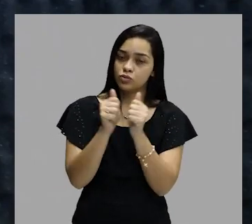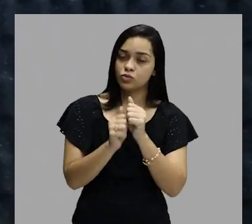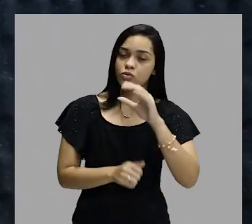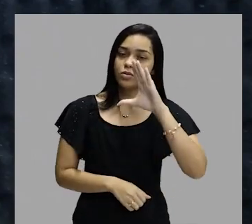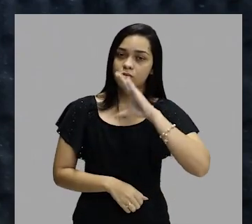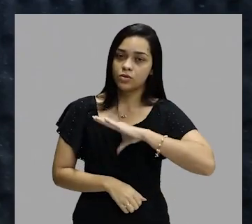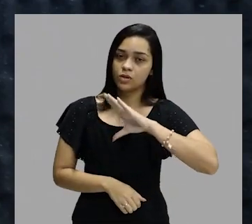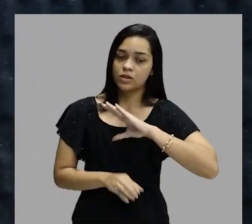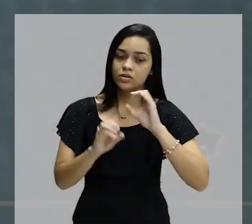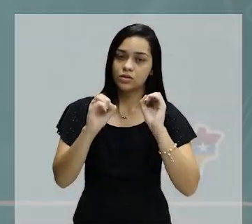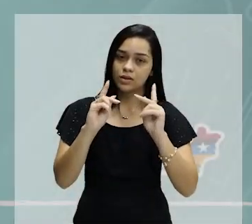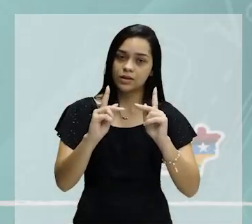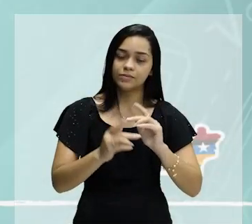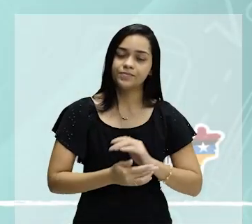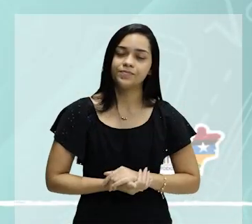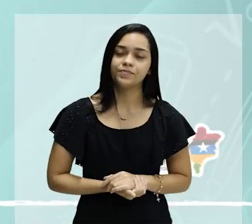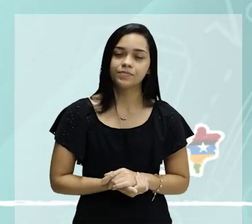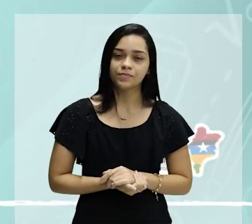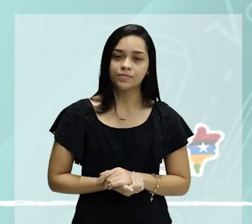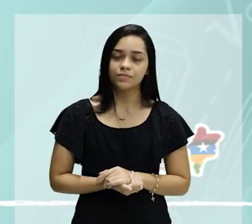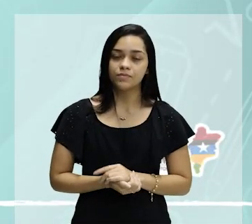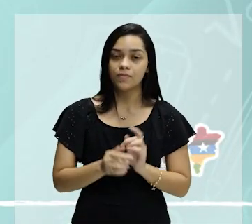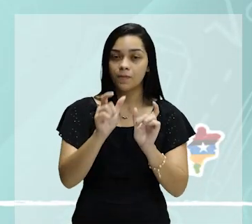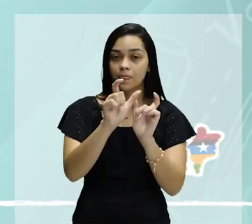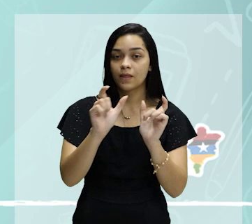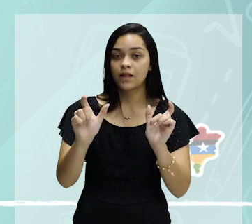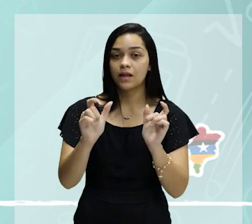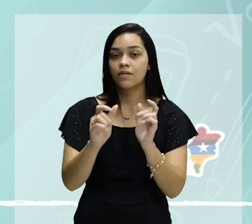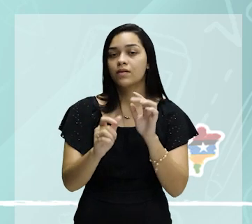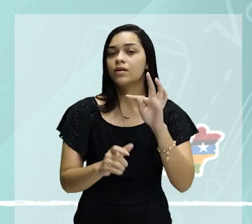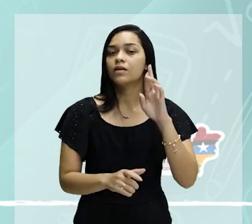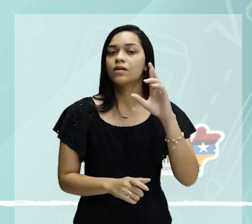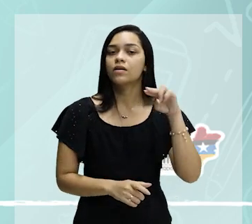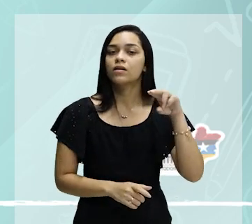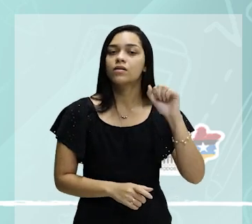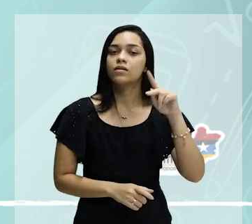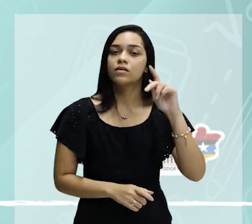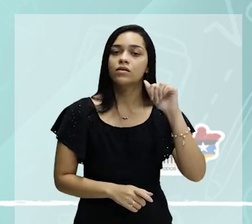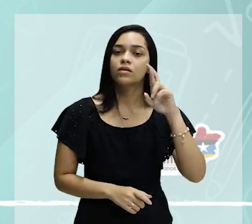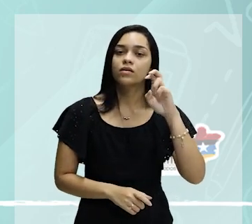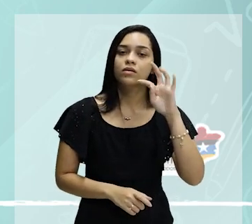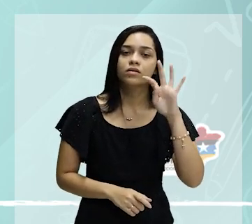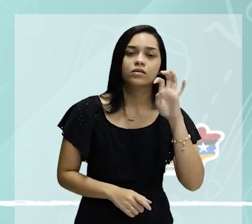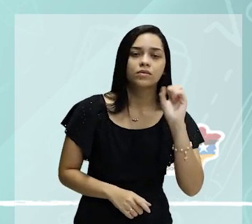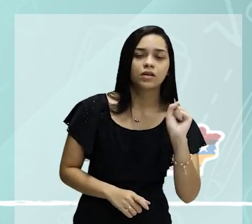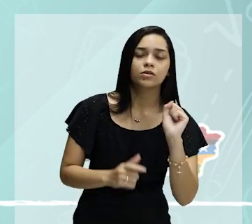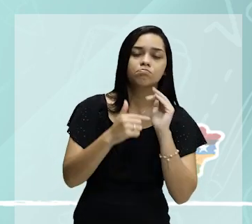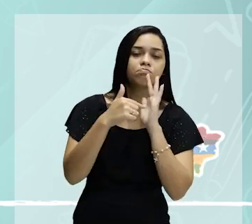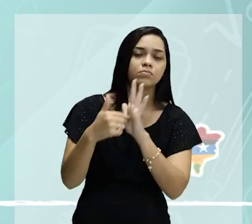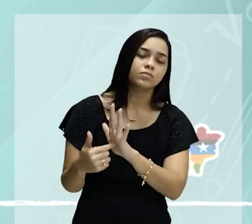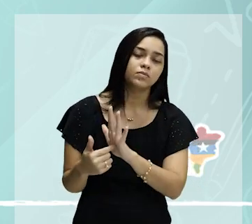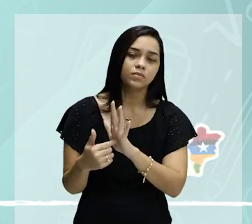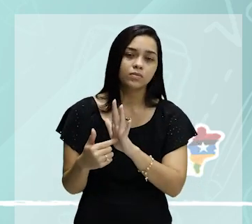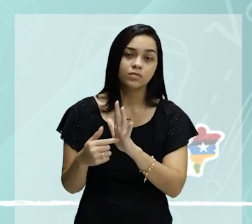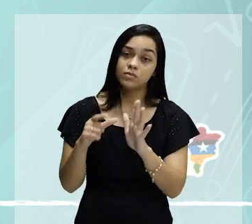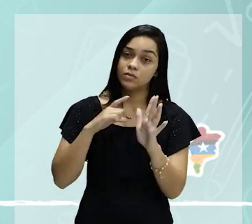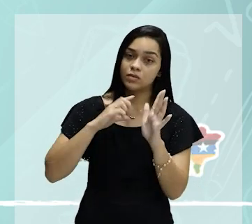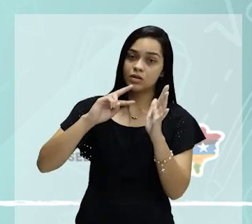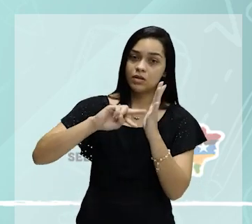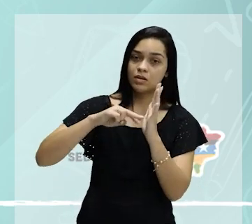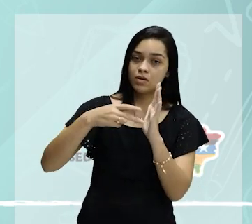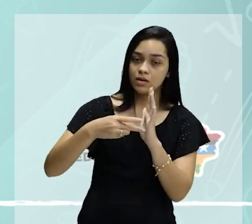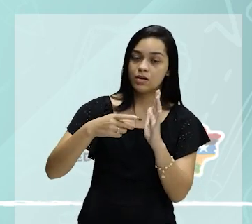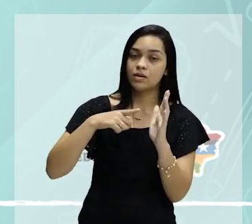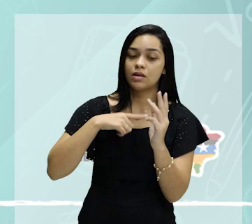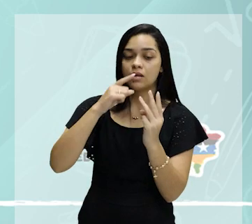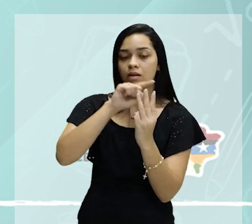portuguesa. Bom? As palavras transparentes, nosso foco, as cognatas, né? Nós temos aqui